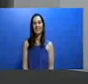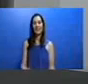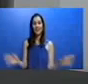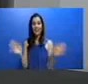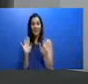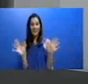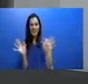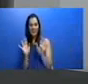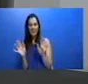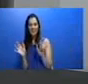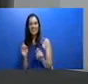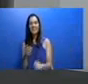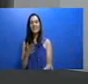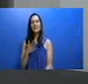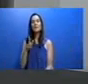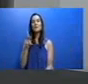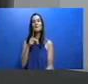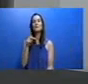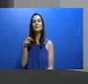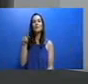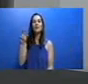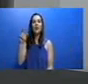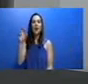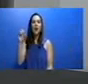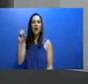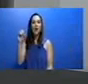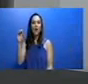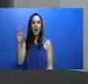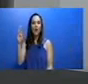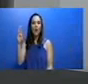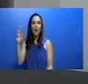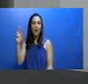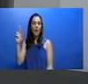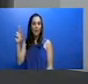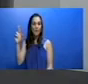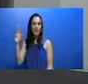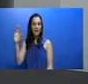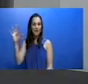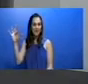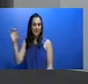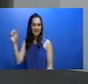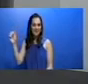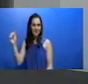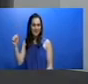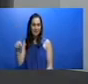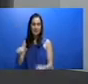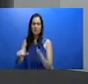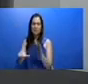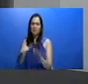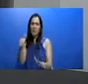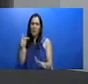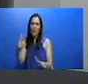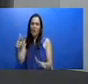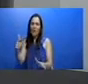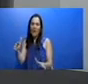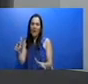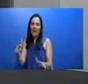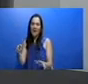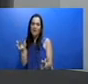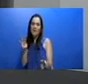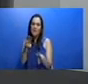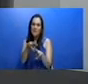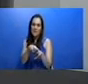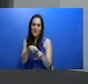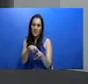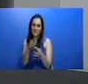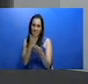Olá, eu sou a professora Roberta, estou com vocês para mais uma aula de matemática. Tudo bem, terceiro ano? Então hoje nós